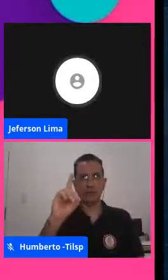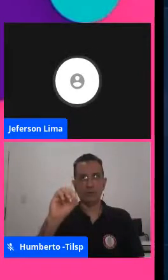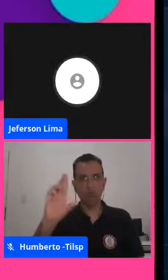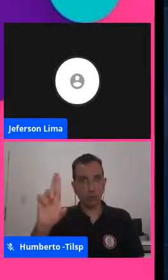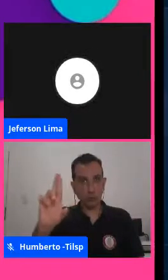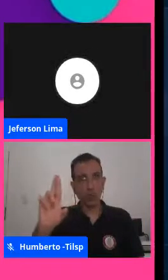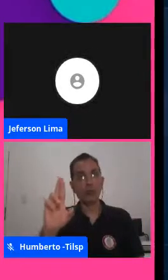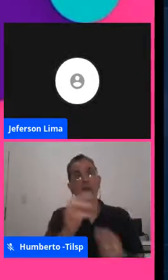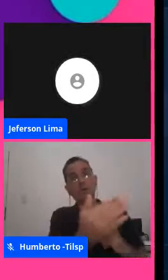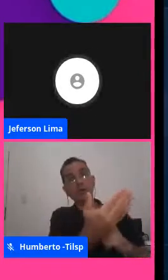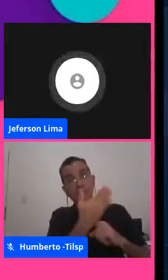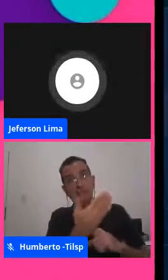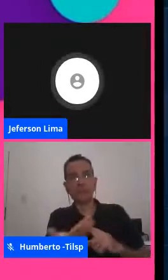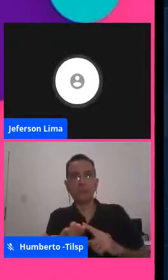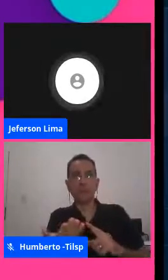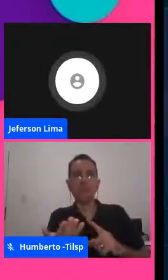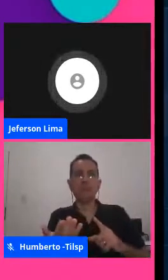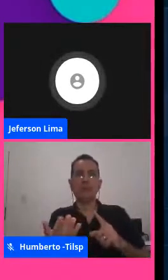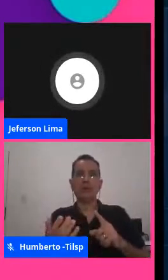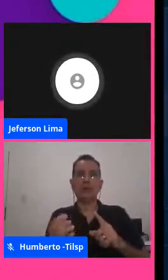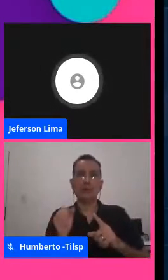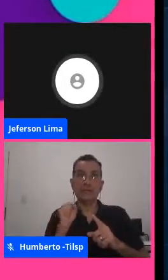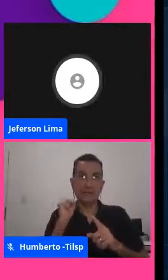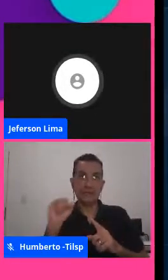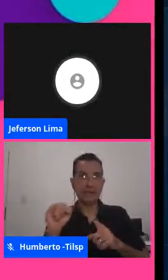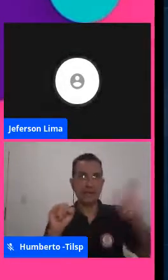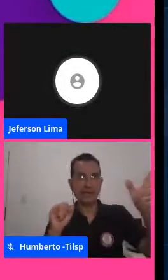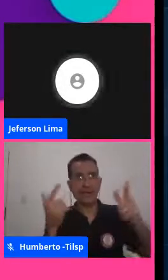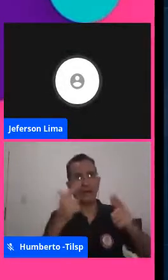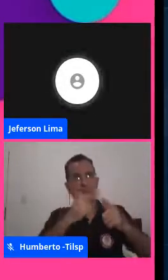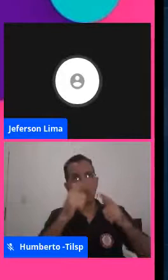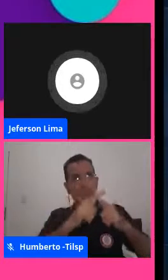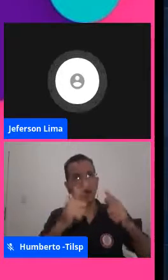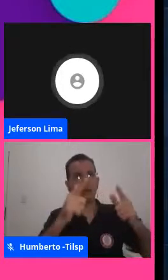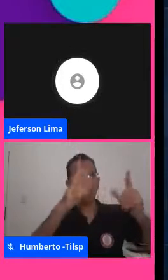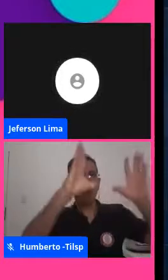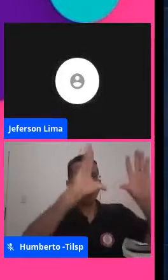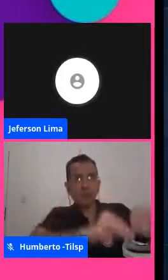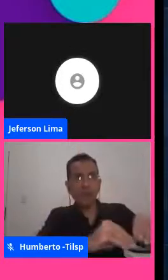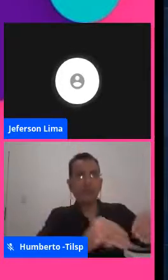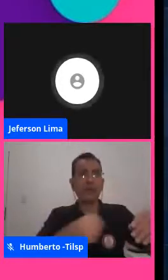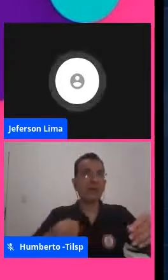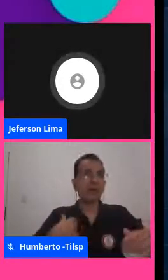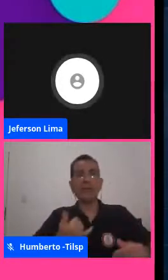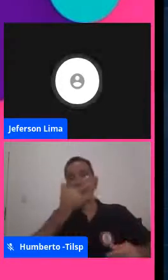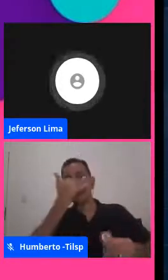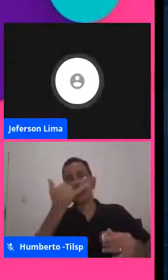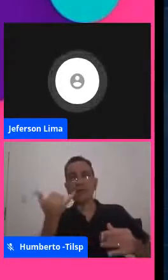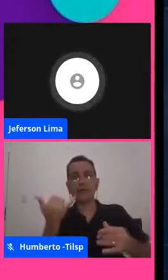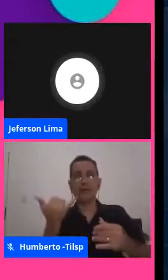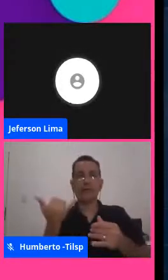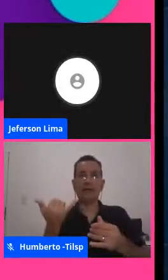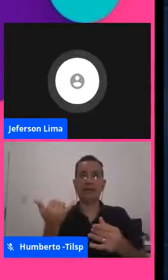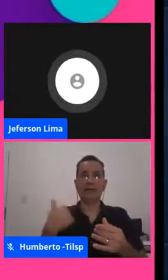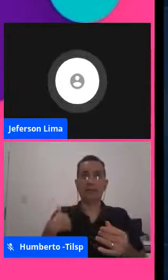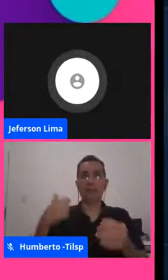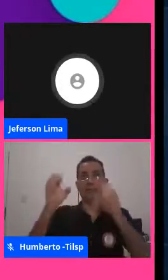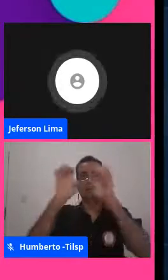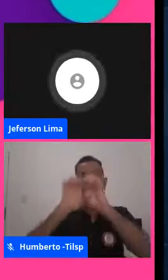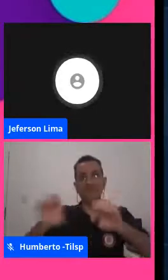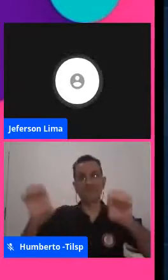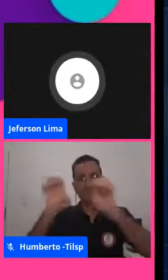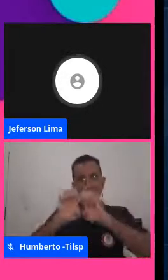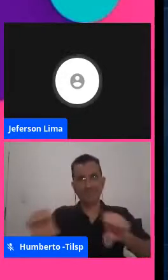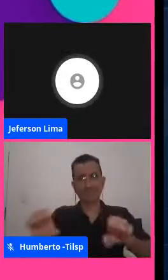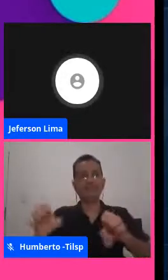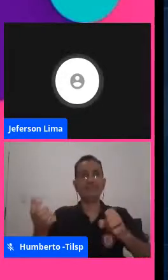mais aquele recurso. Então, para você continuar recebendo, você precisa de infraestruturas escaláveis. E criar infraestruturas escaláveis é algo